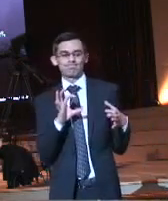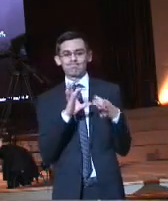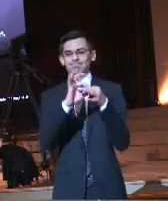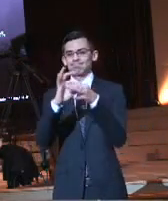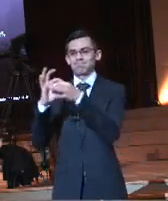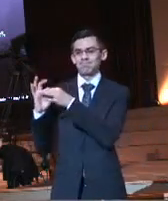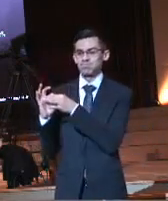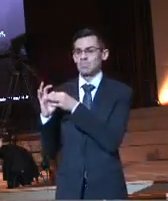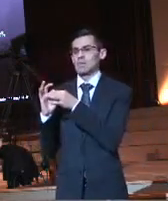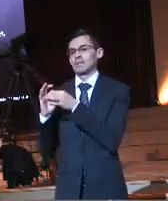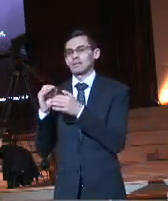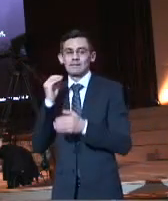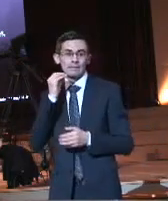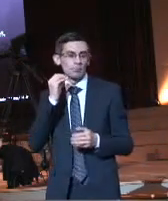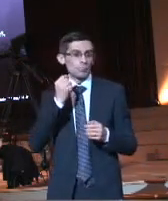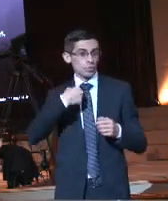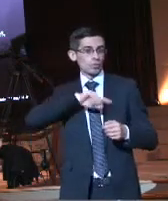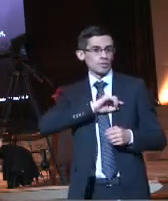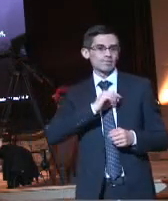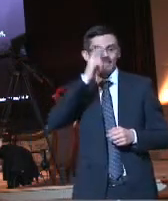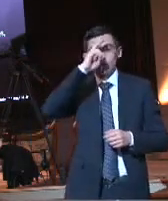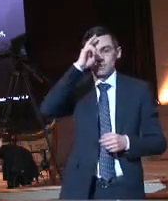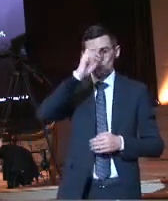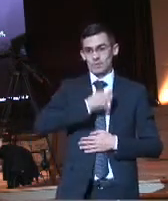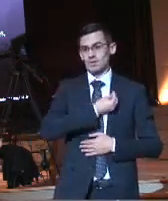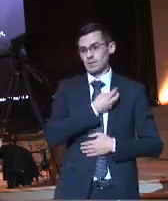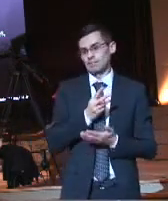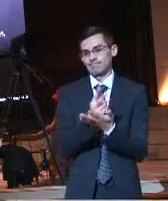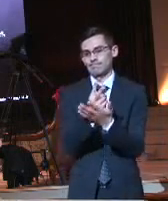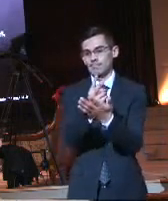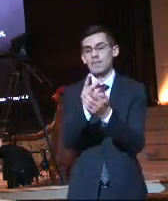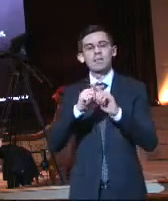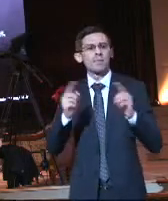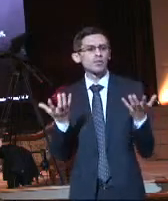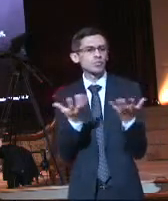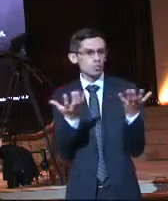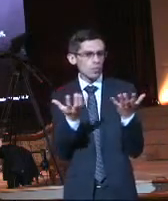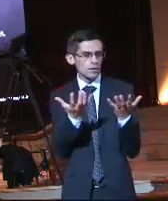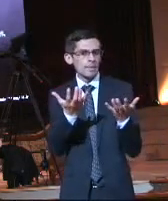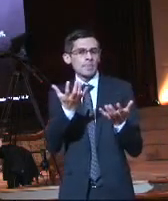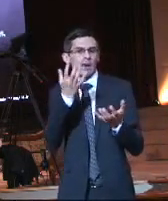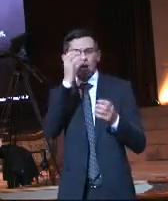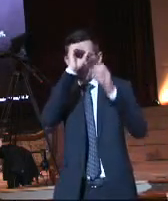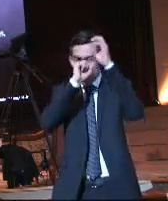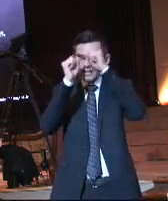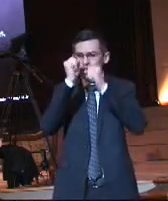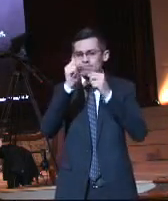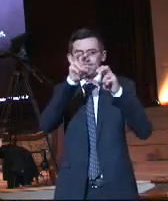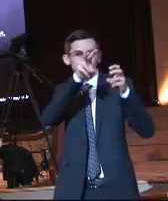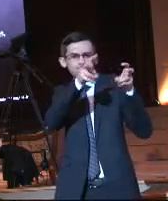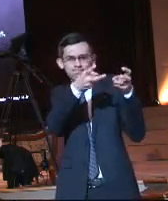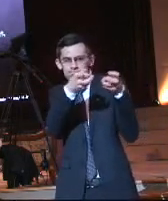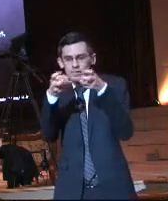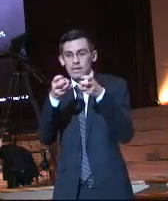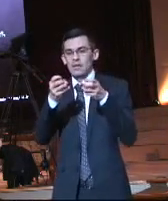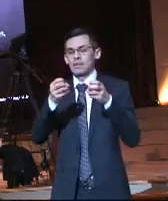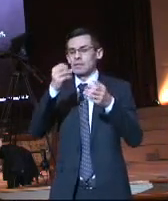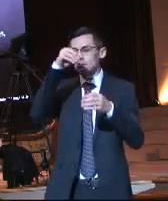de variáveis que faz parte da nossa história. E eu queria olhar para algumas das variáveis que o livro de